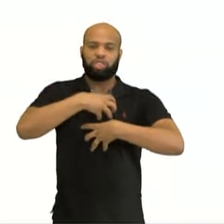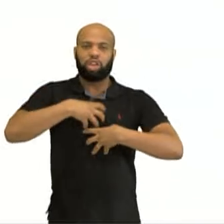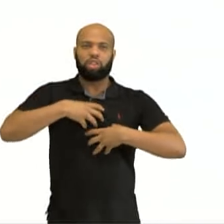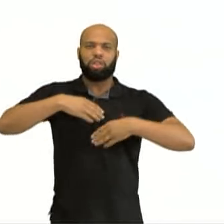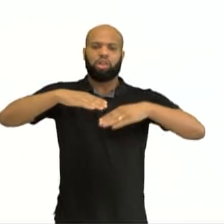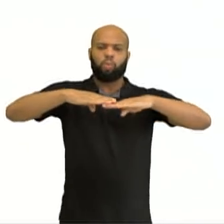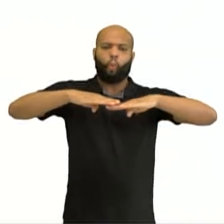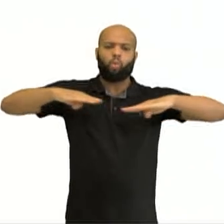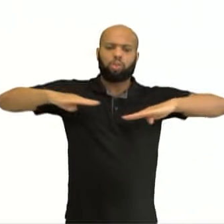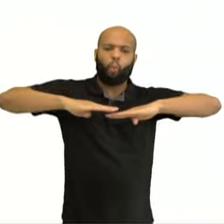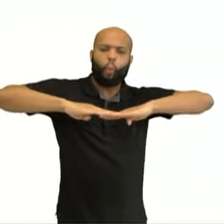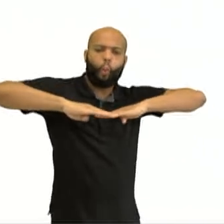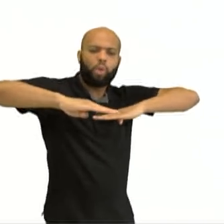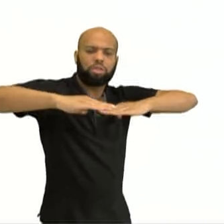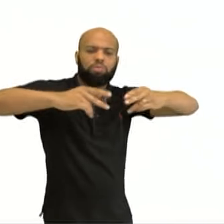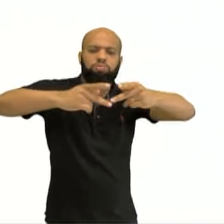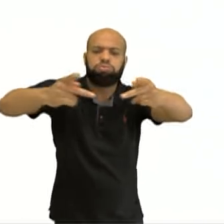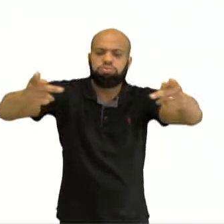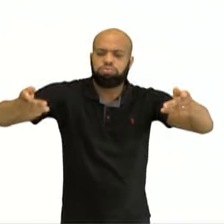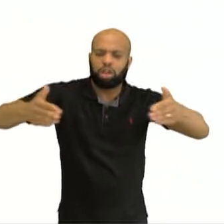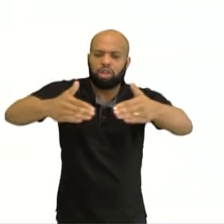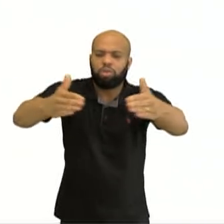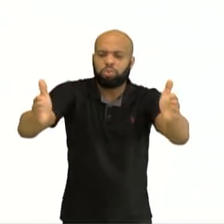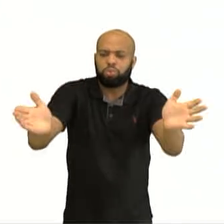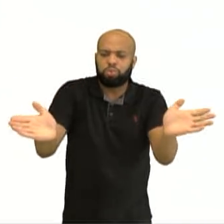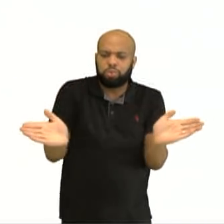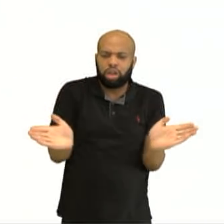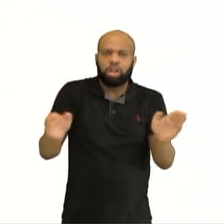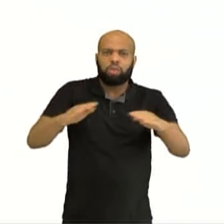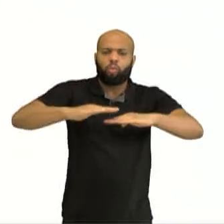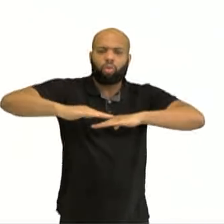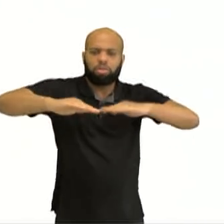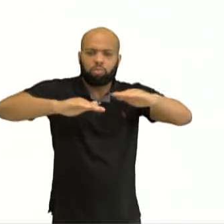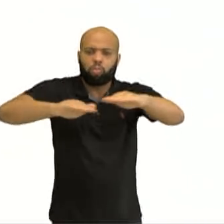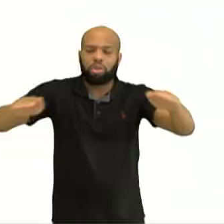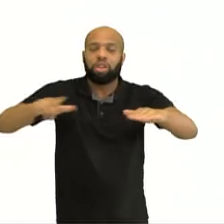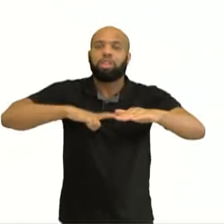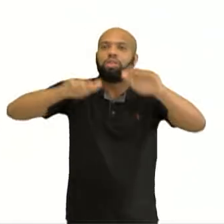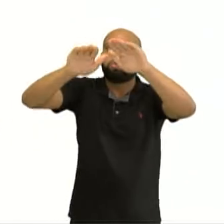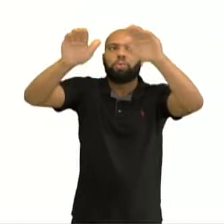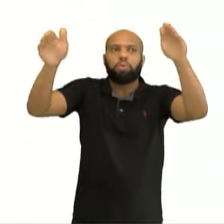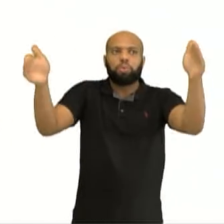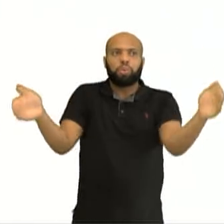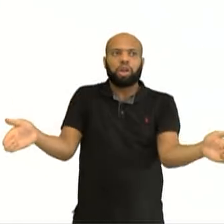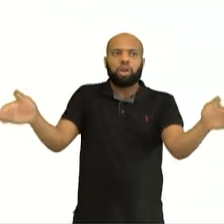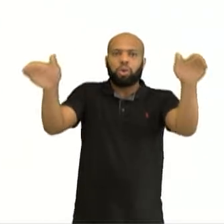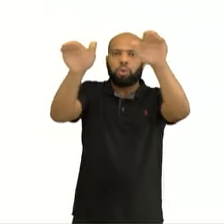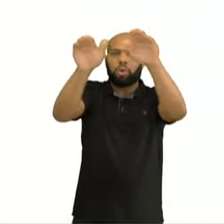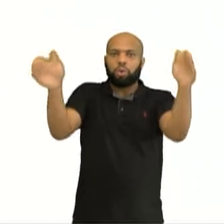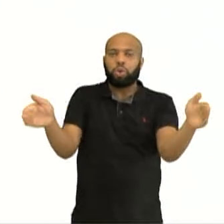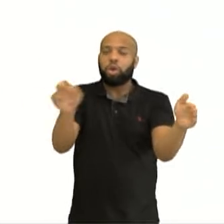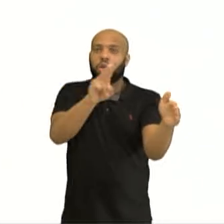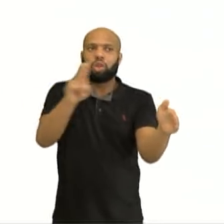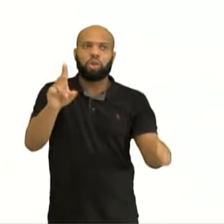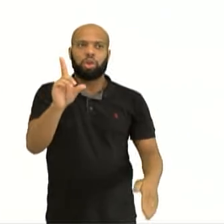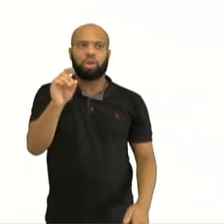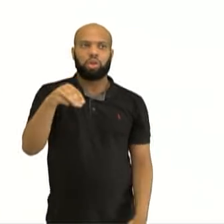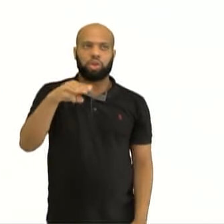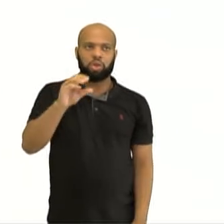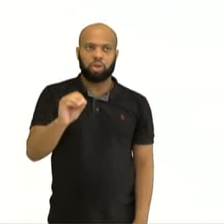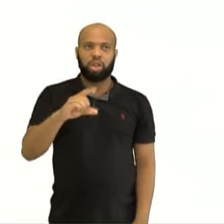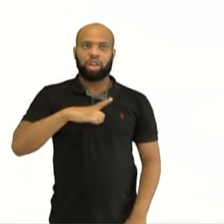achatado, coberto por uma redoma invisível, chamada de domo. O Ártico, ou Polo Norte, estaria